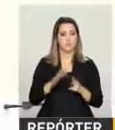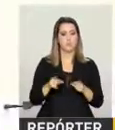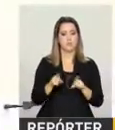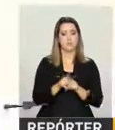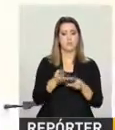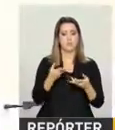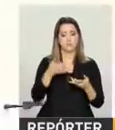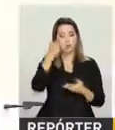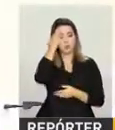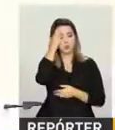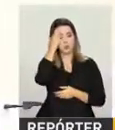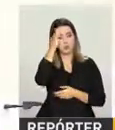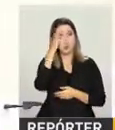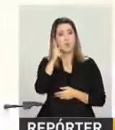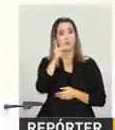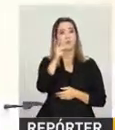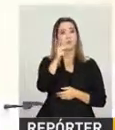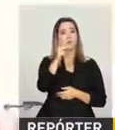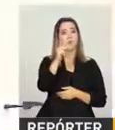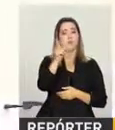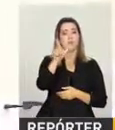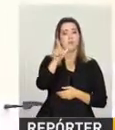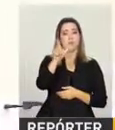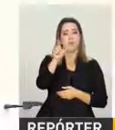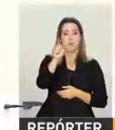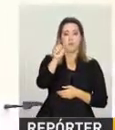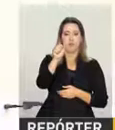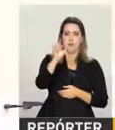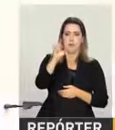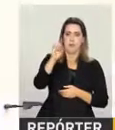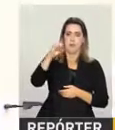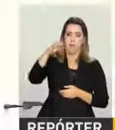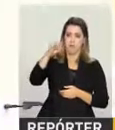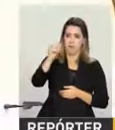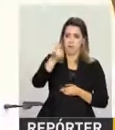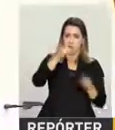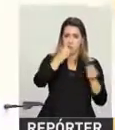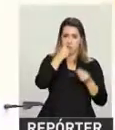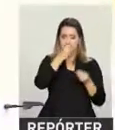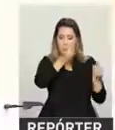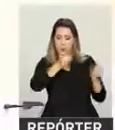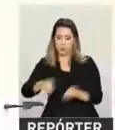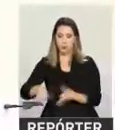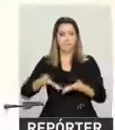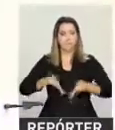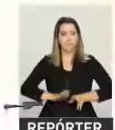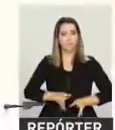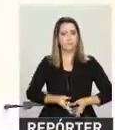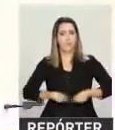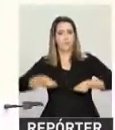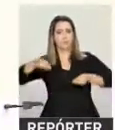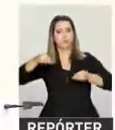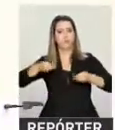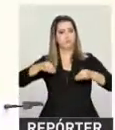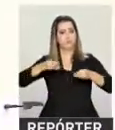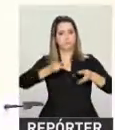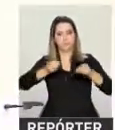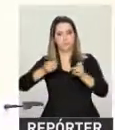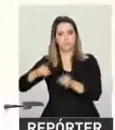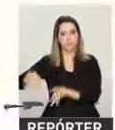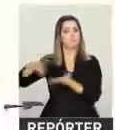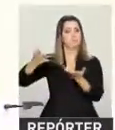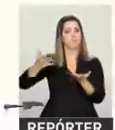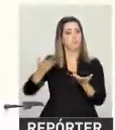elas são jogadas fora, né? Elas não, a princípio, elas não têm serventia para nada. Quando a criança nasce nas maternidades, as placentas, elas